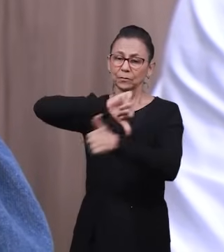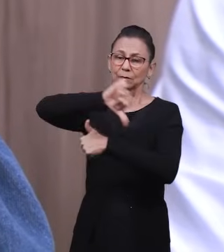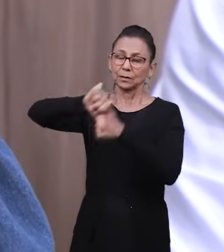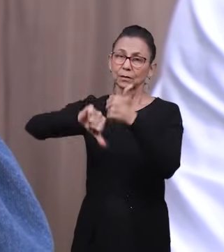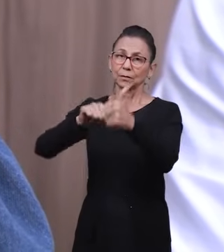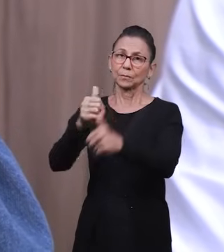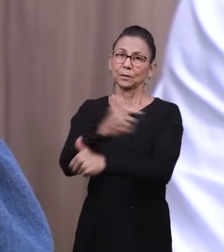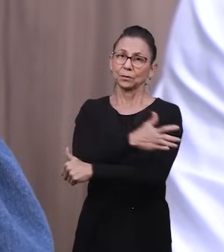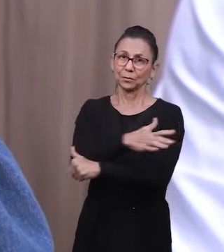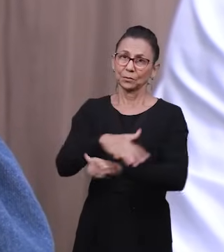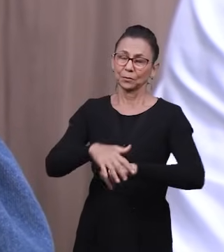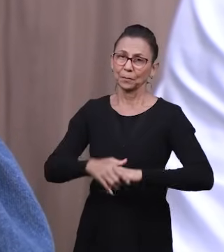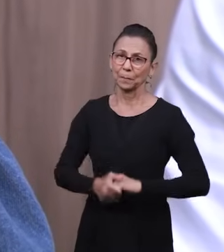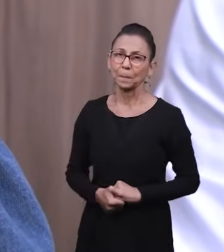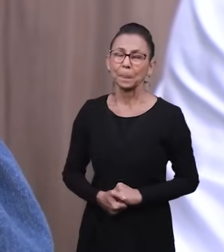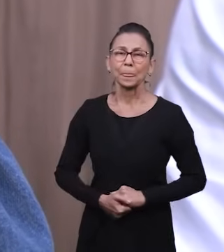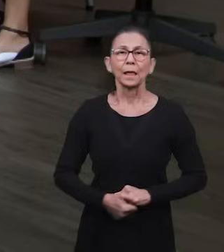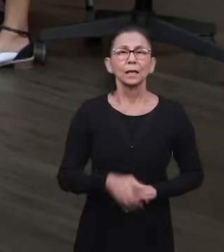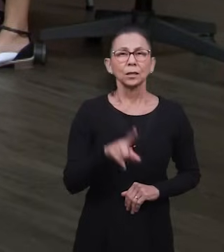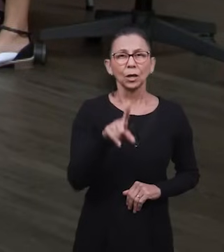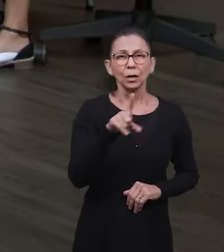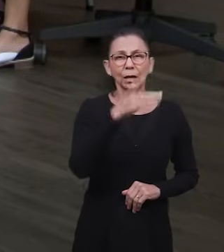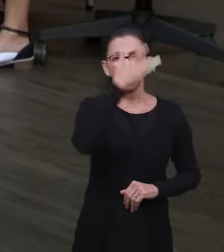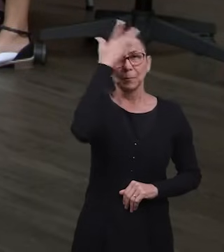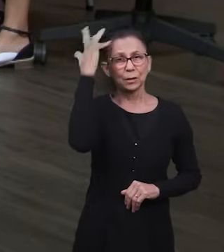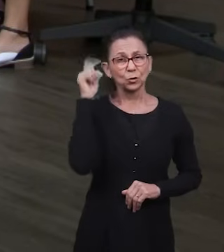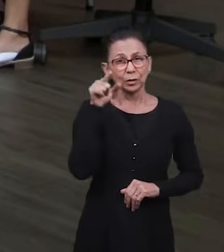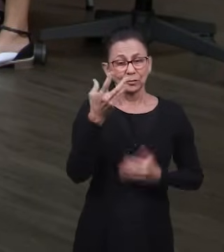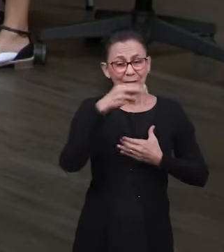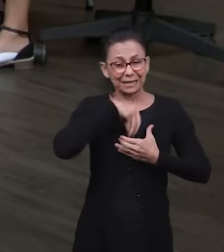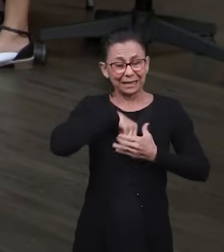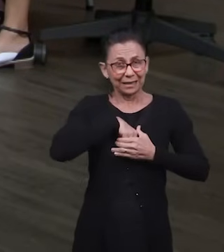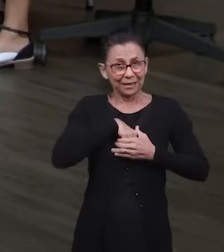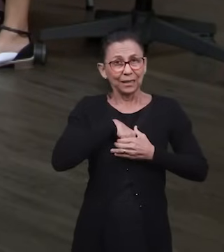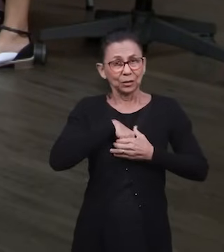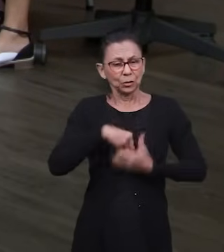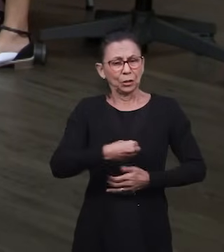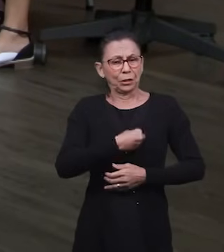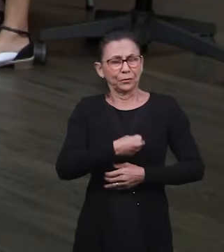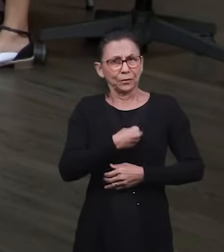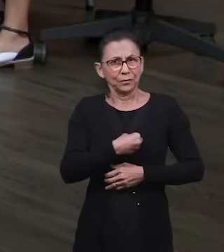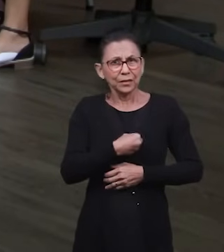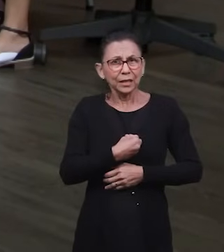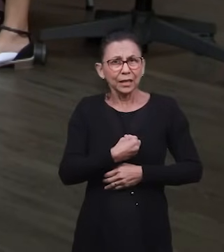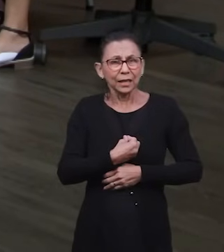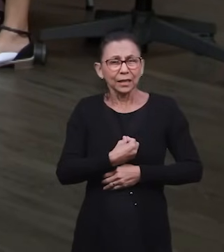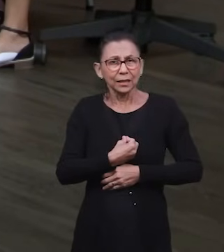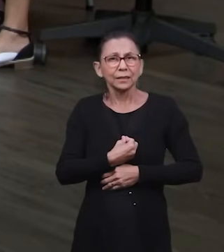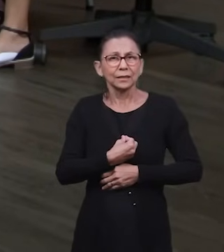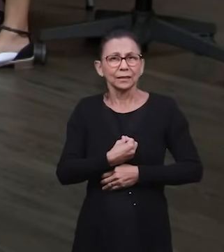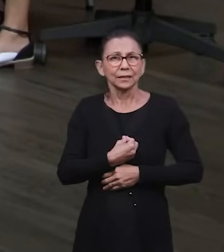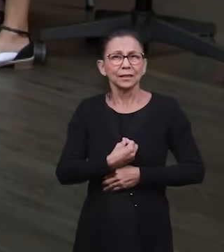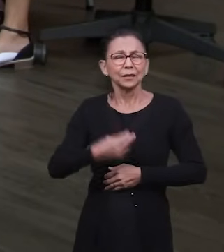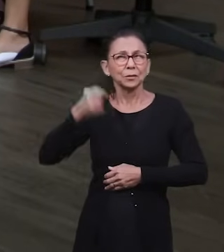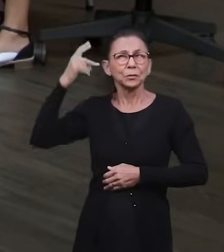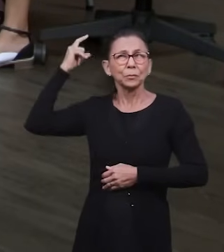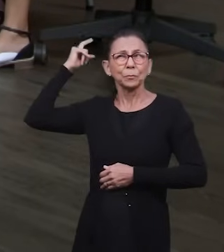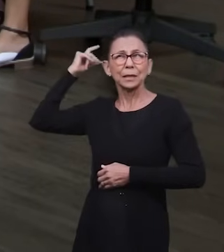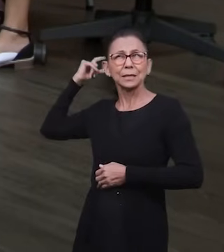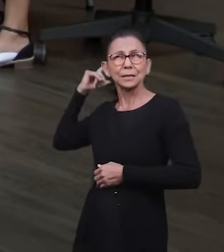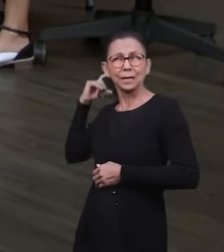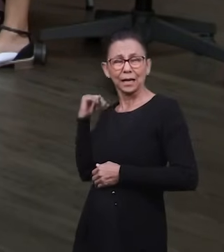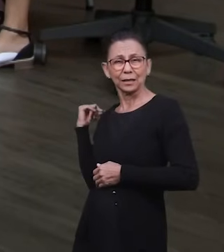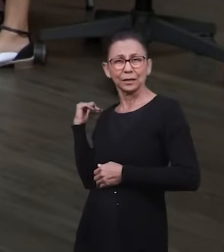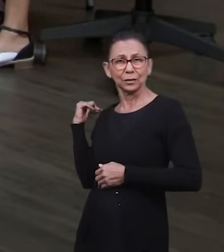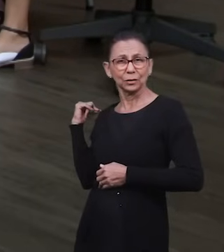Ninguém gosta. Aí o que acontece? Aquele homem que você matou um dia, o velho homem, ele fala, eu não quero ficar sepultado, eu quero voltar.